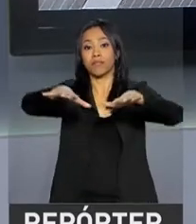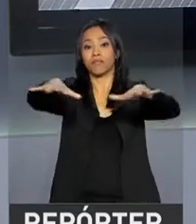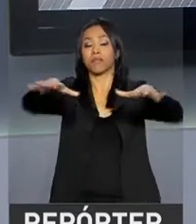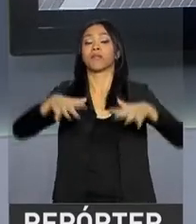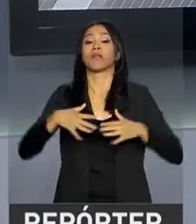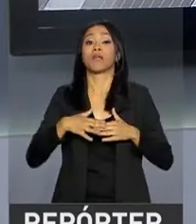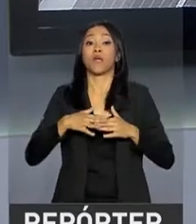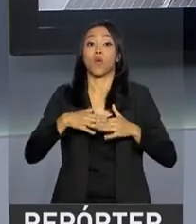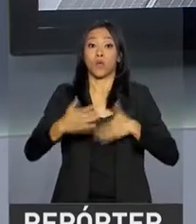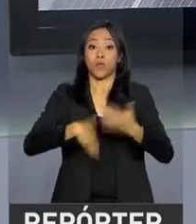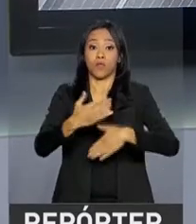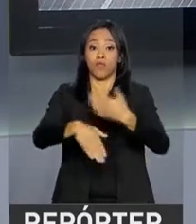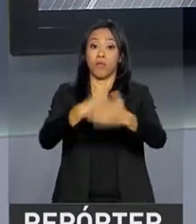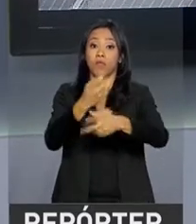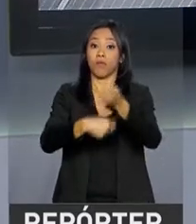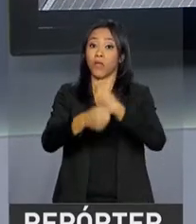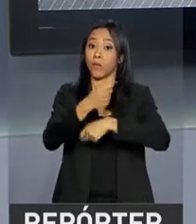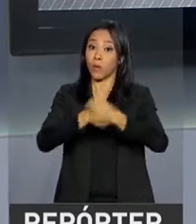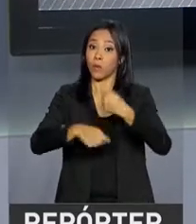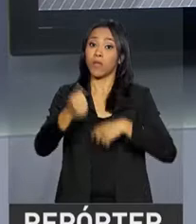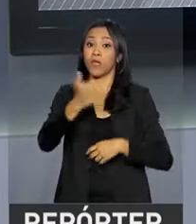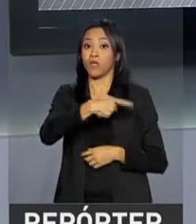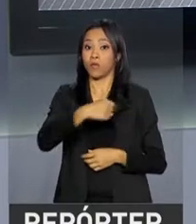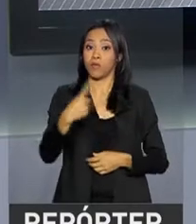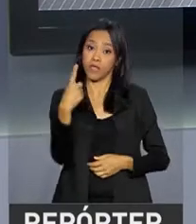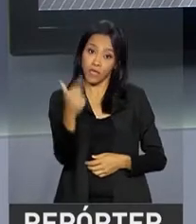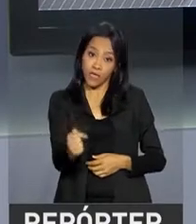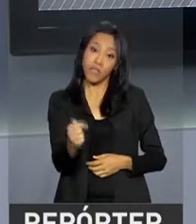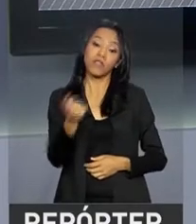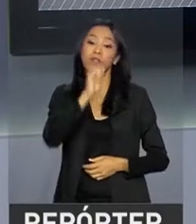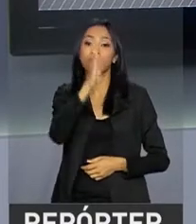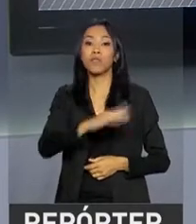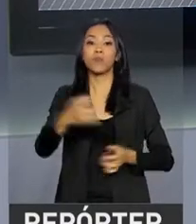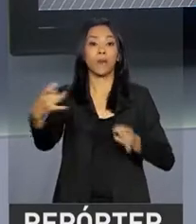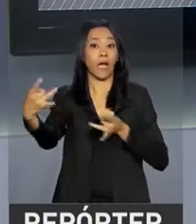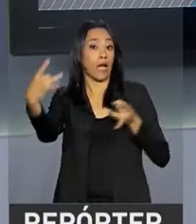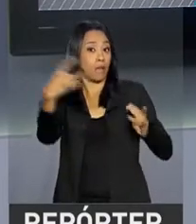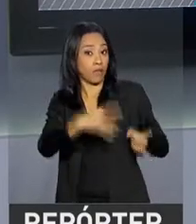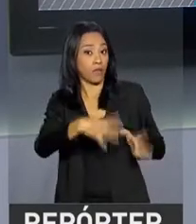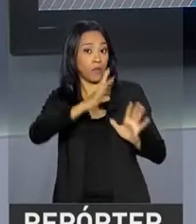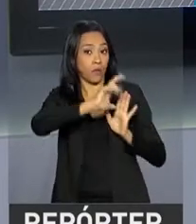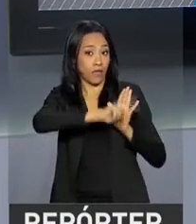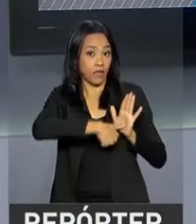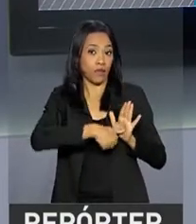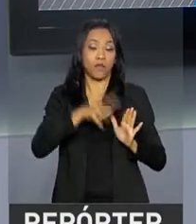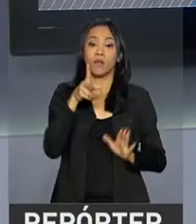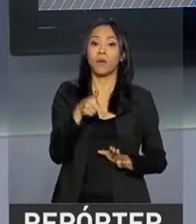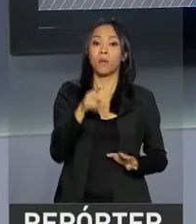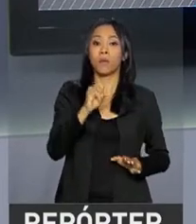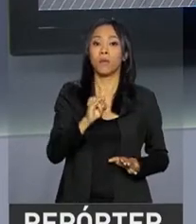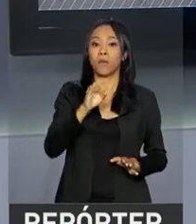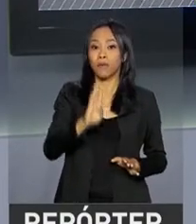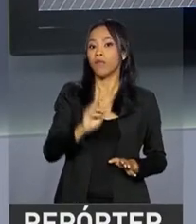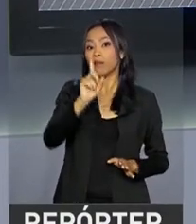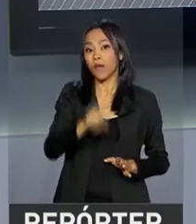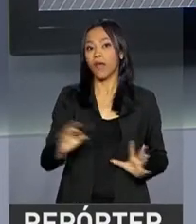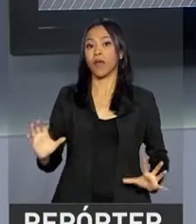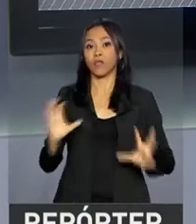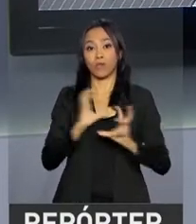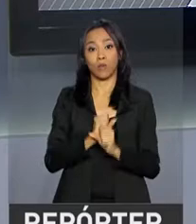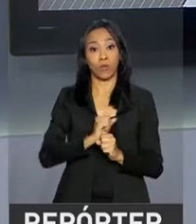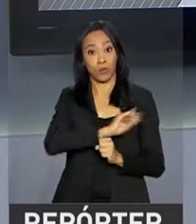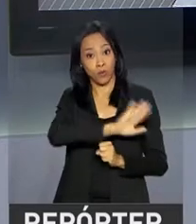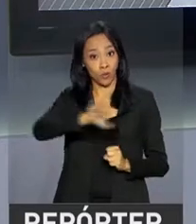da economia em 2017 que mostra que o brasil deixou a recessão para trás o pib que representa a soma de todos os bens e serviços